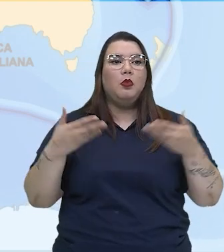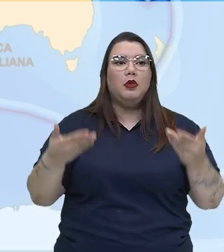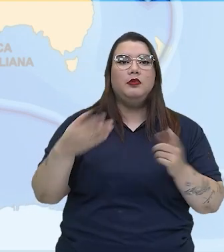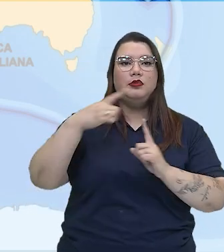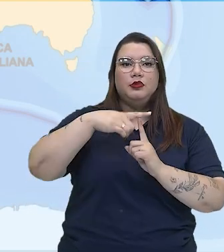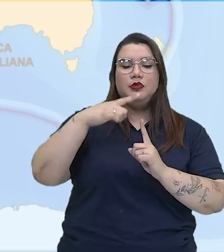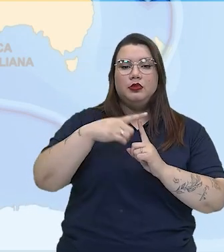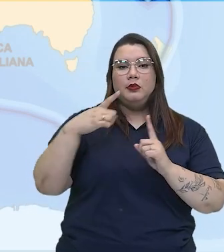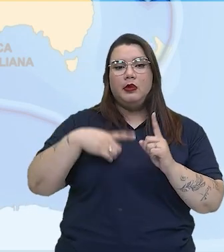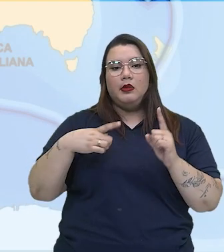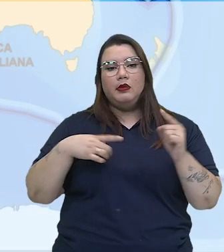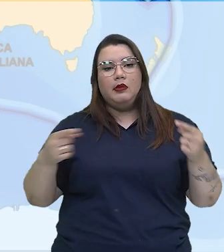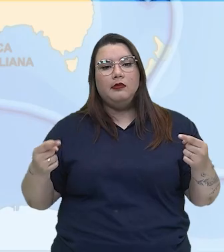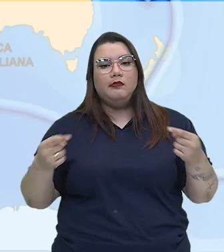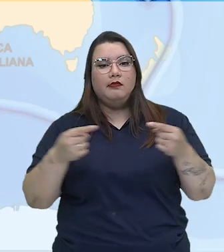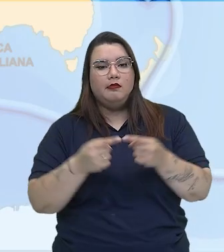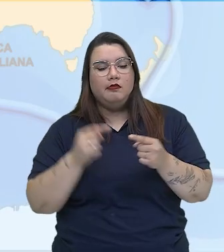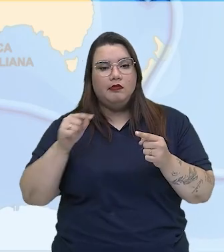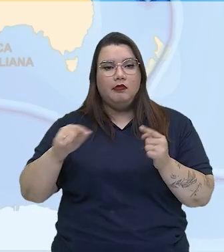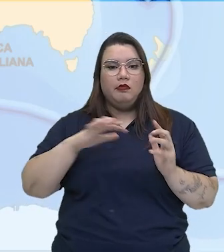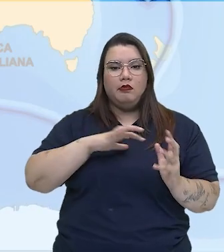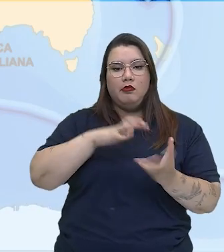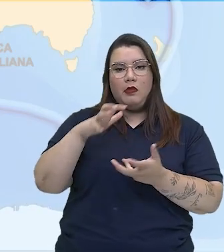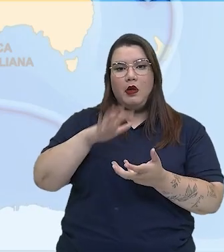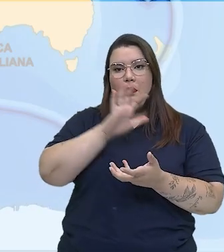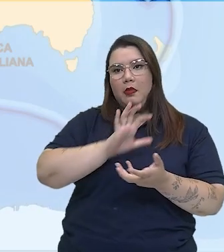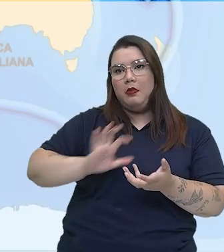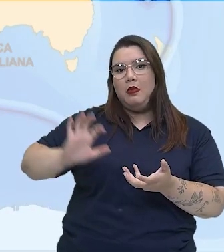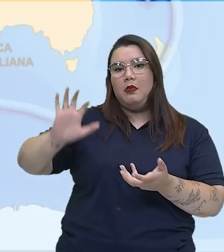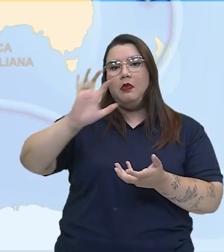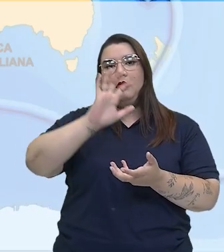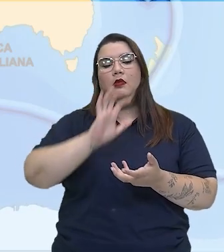força que fazia com que esses continentes